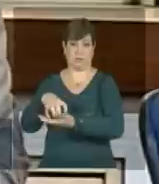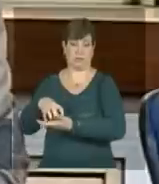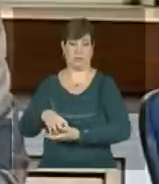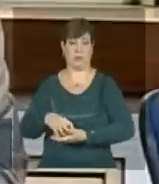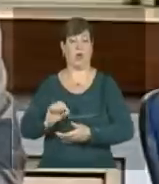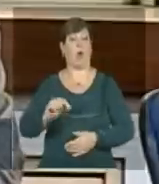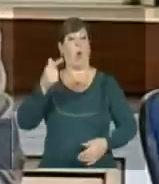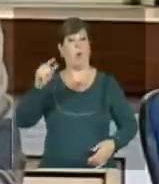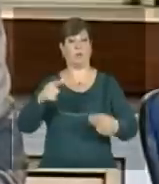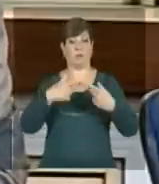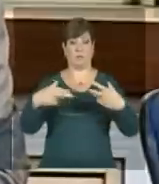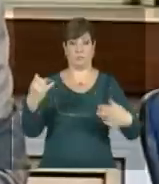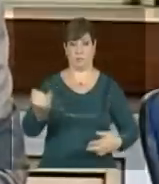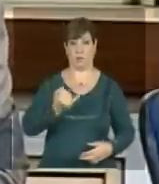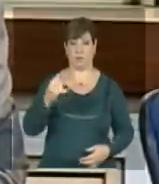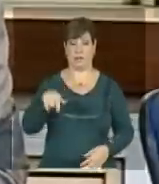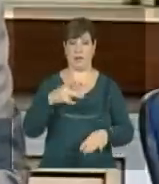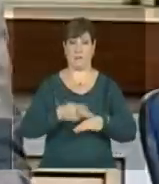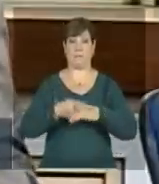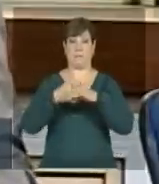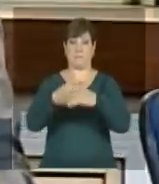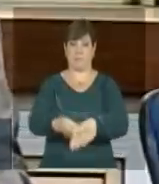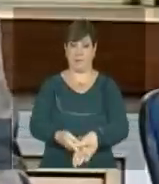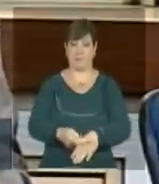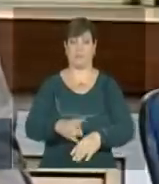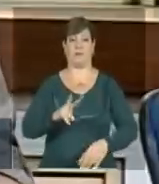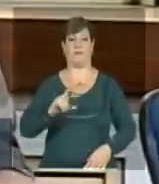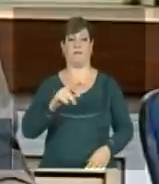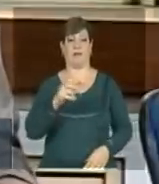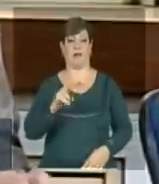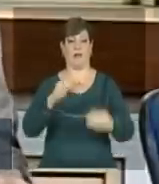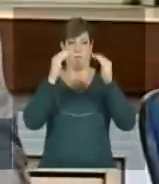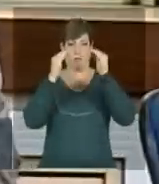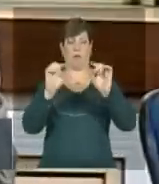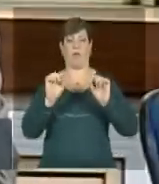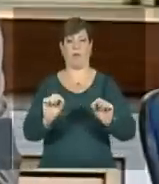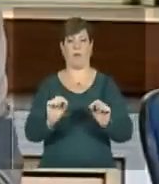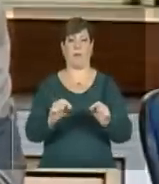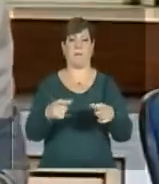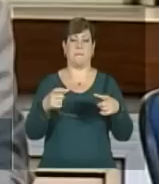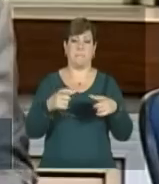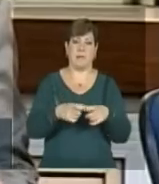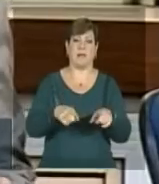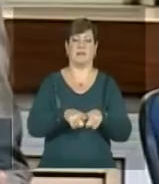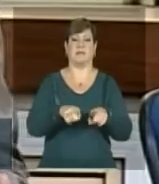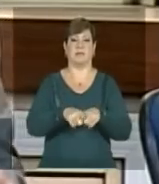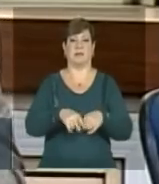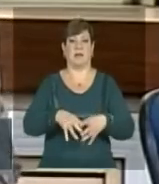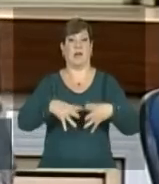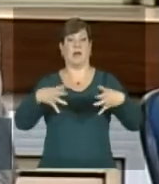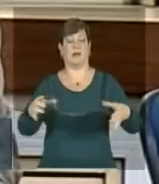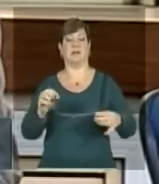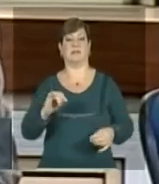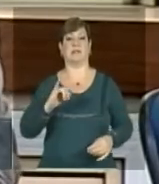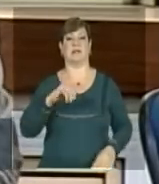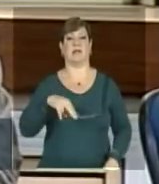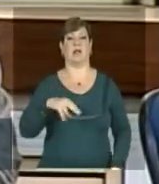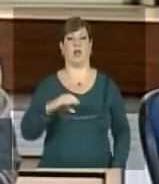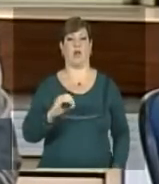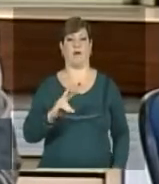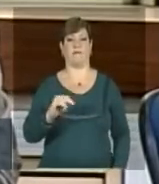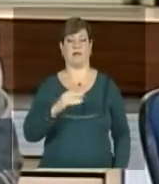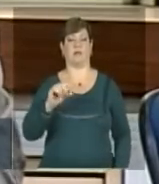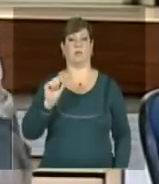característica importante é que o prêmio valoriza tanto as pequenas quanto as grandes inovações, as mudanças incrementais e as